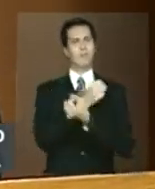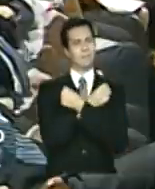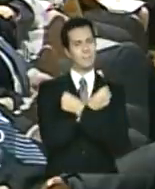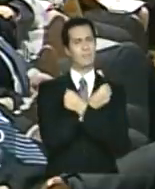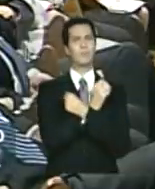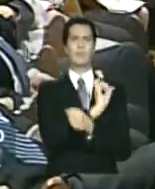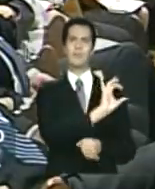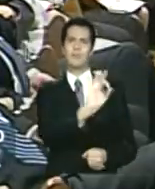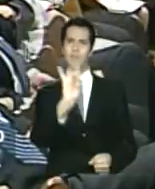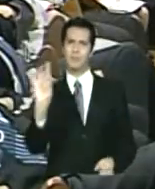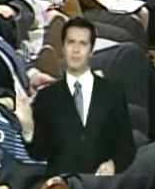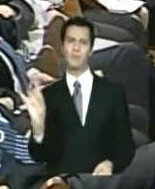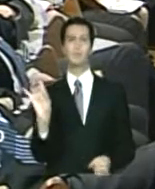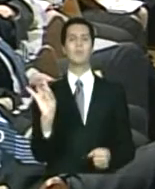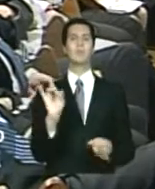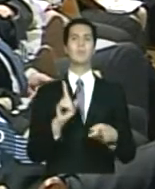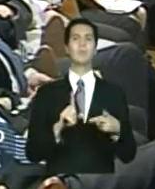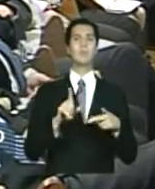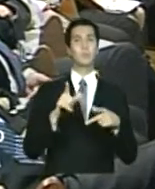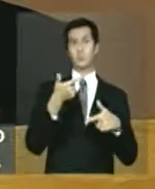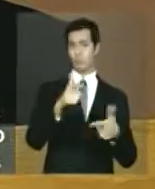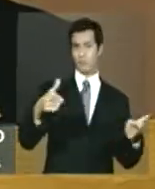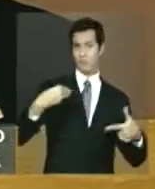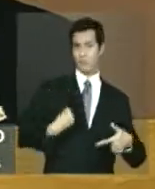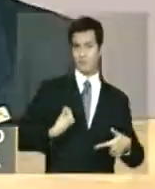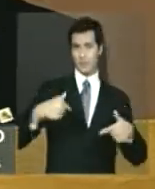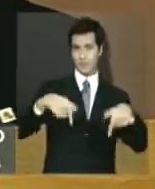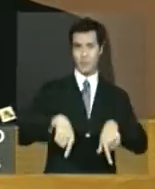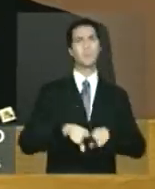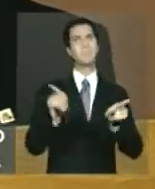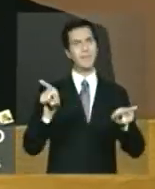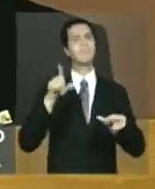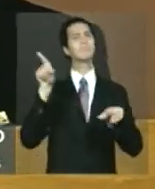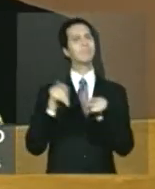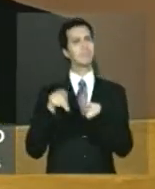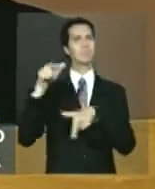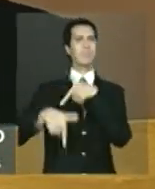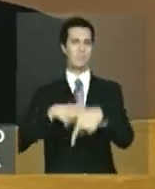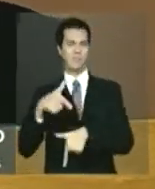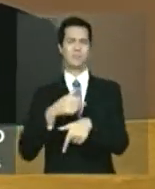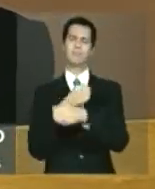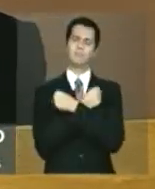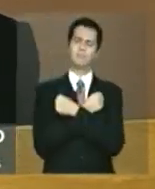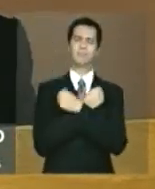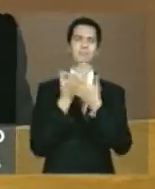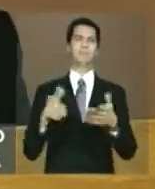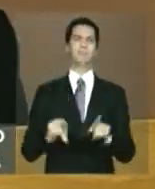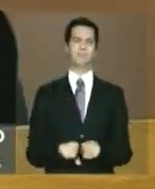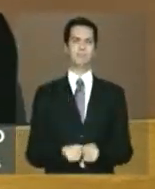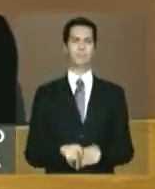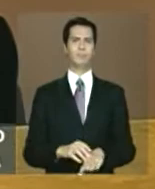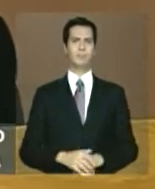Tod que aqui não estão eh eu quero inicialmente